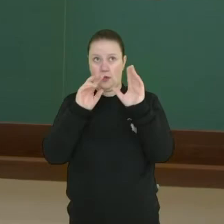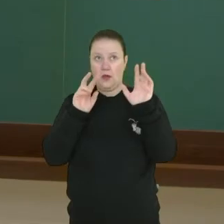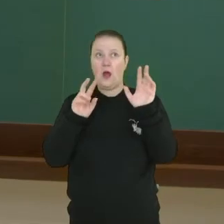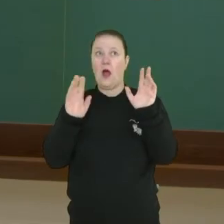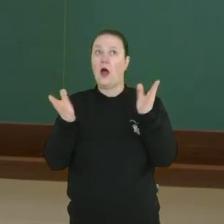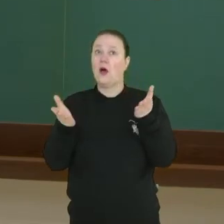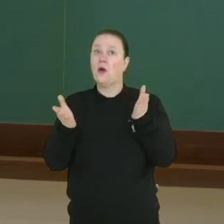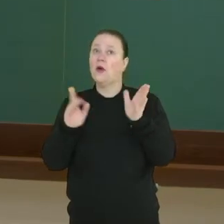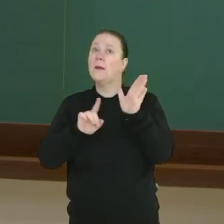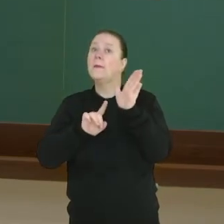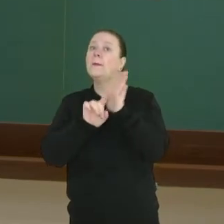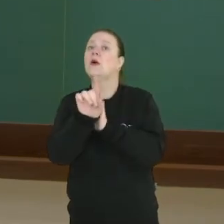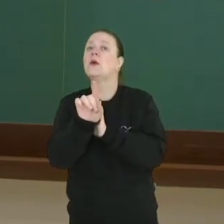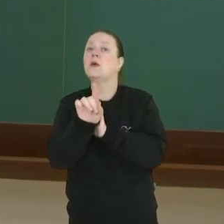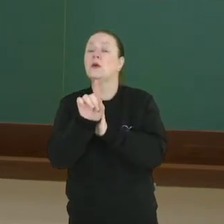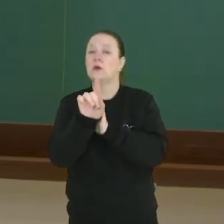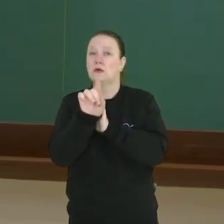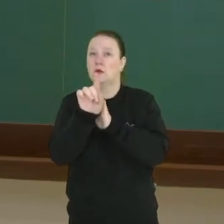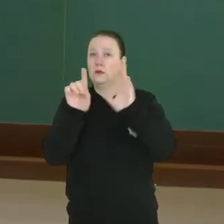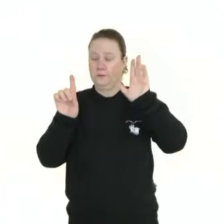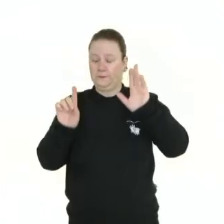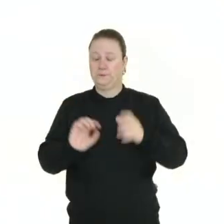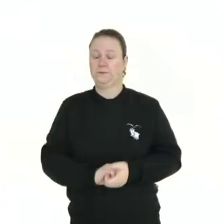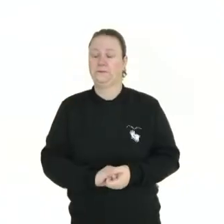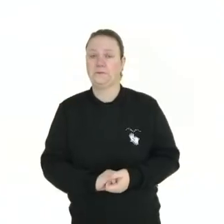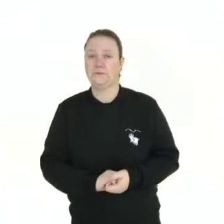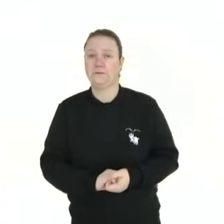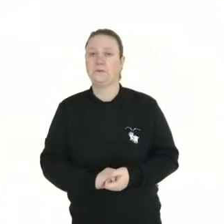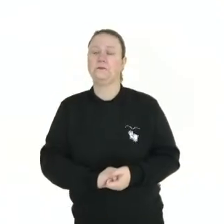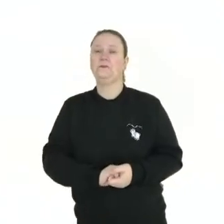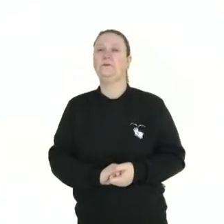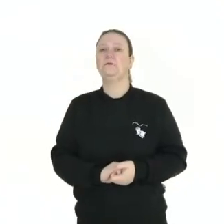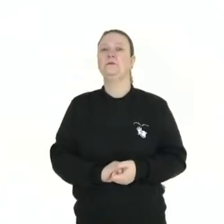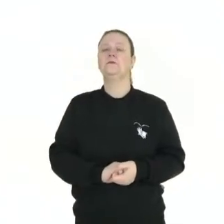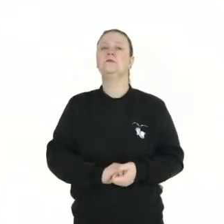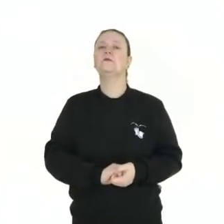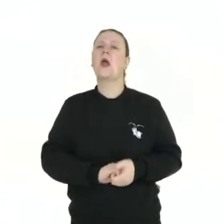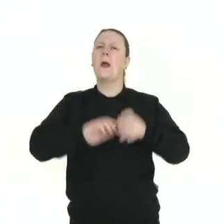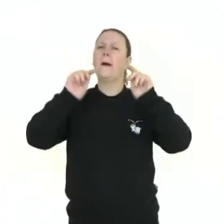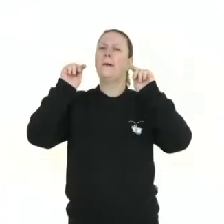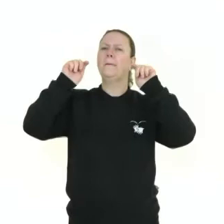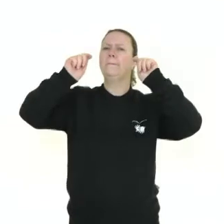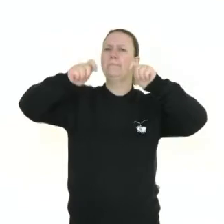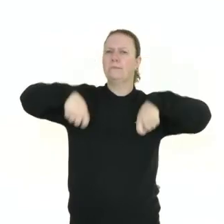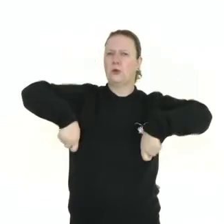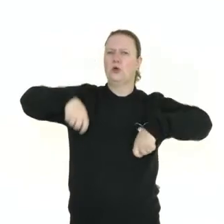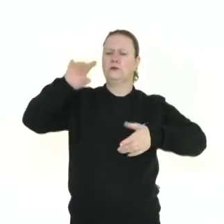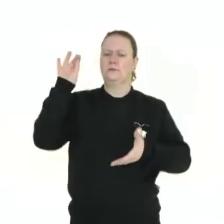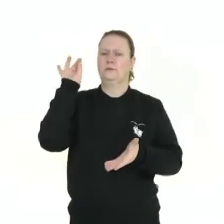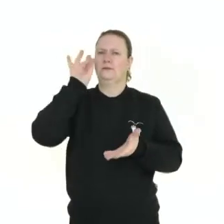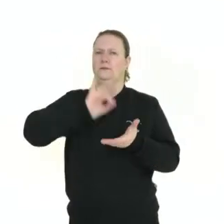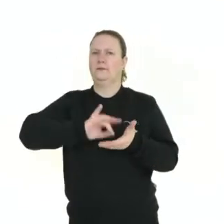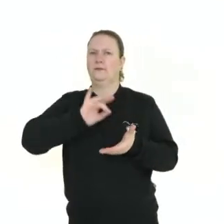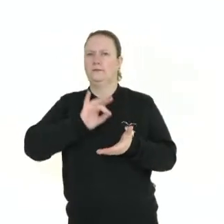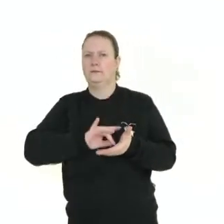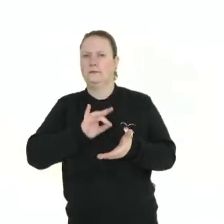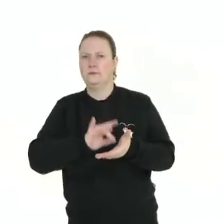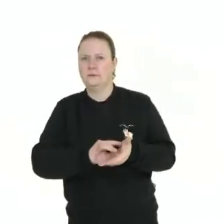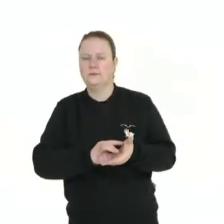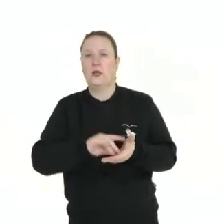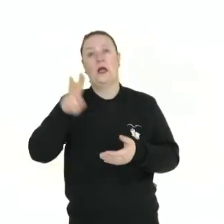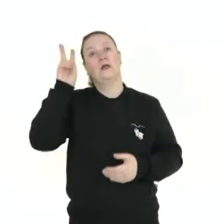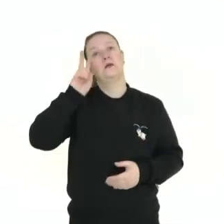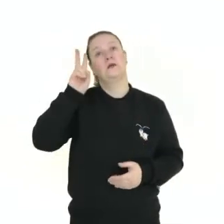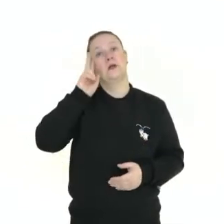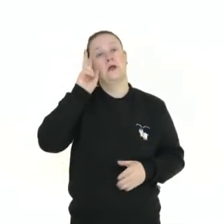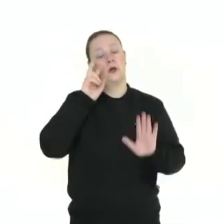sendo perguntado aqui, tá? Olha lá, perguntinha seguinte. É possível afirmar que o caso lido apresenta